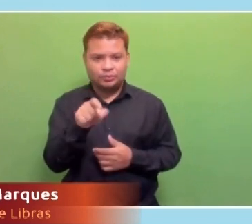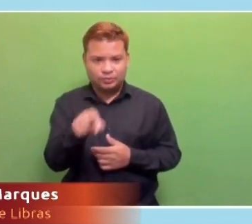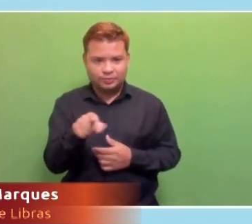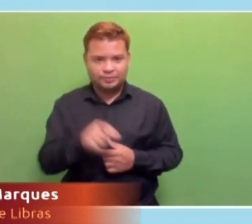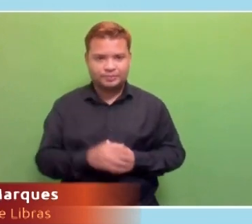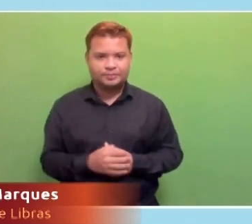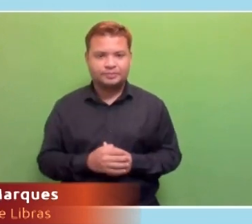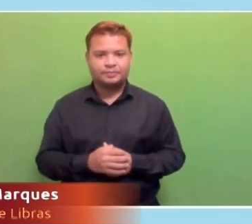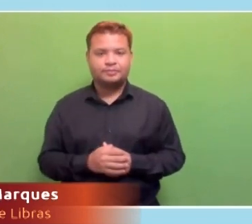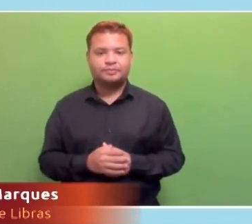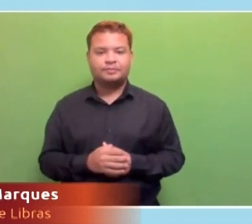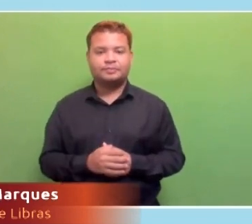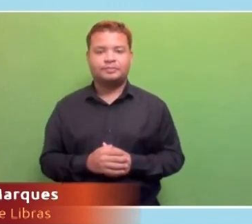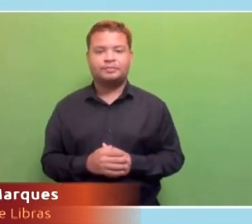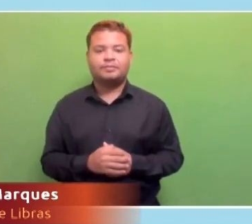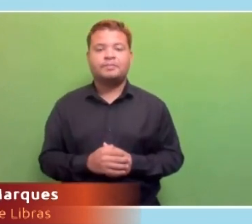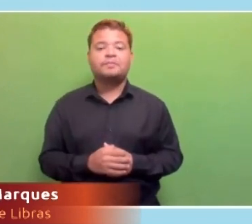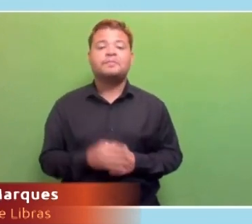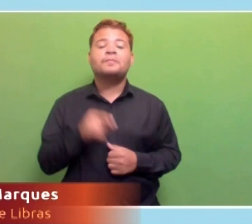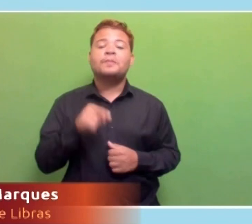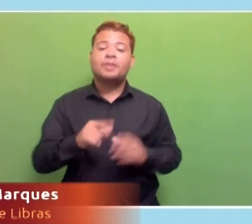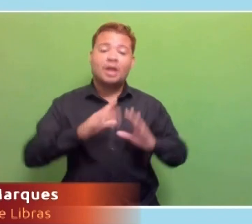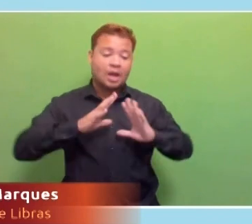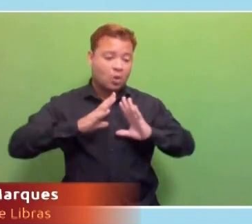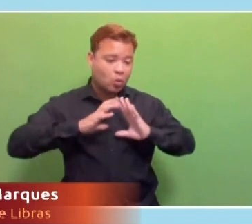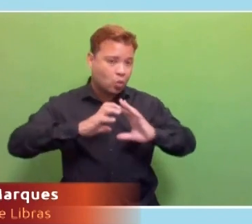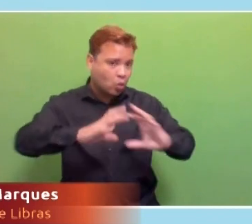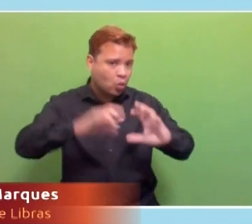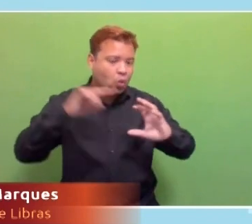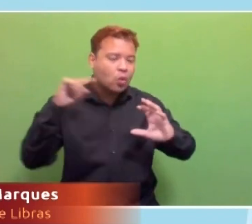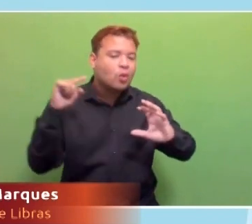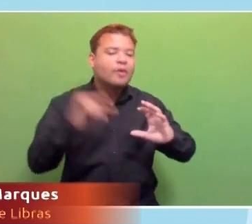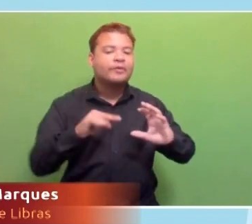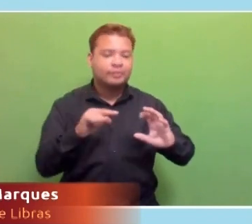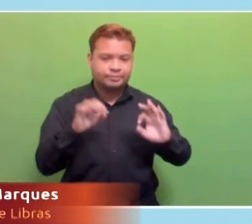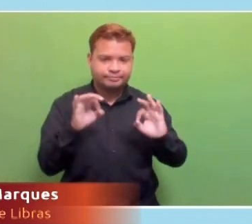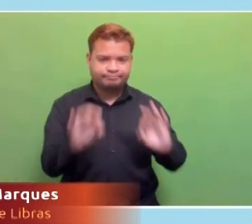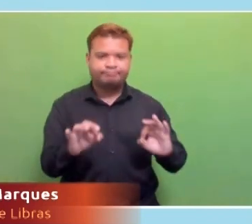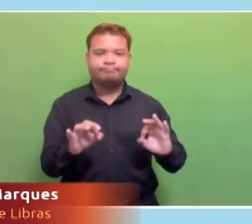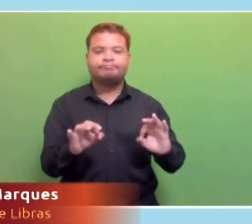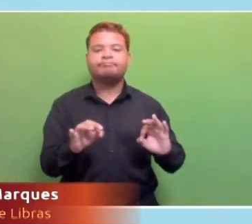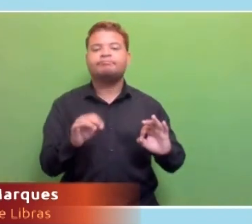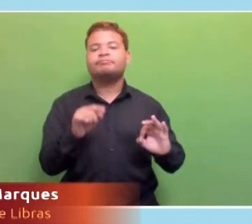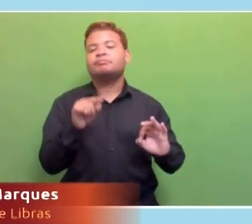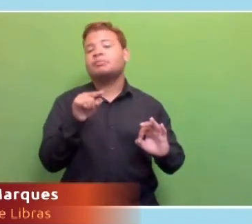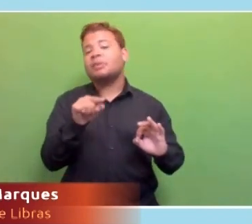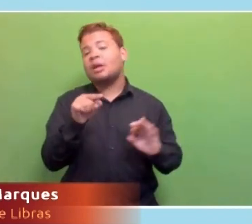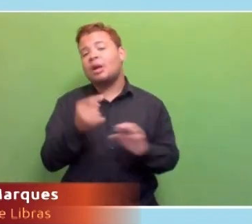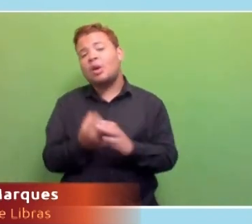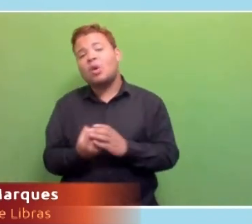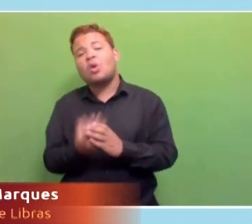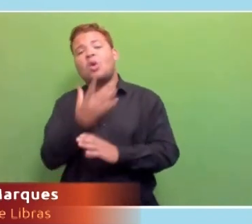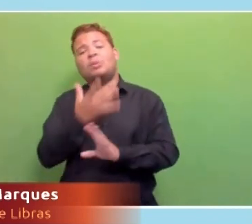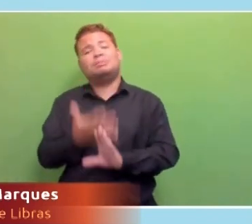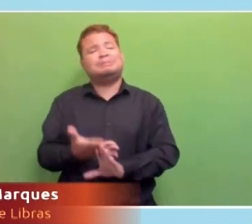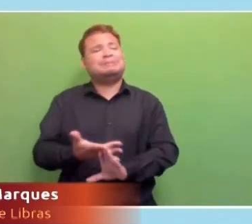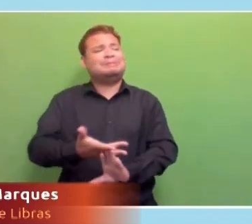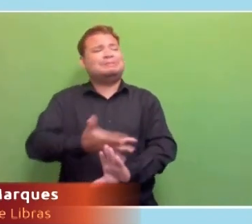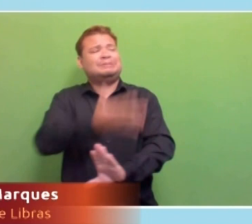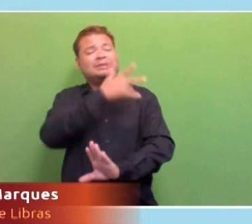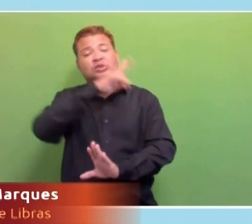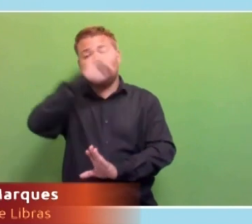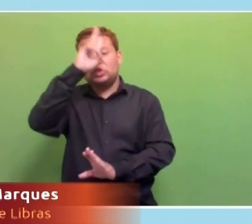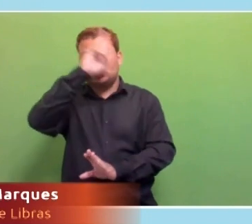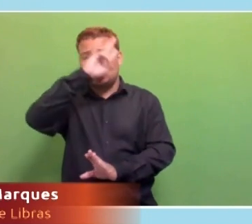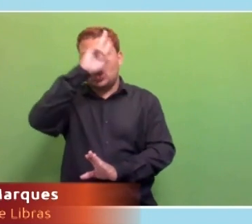Bem, é um conflito, pontualmente, né, que tem origens históricas, mas a